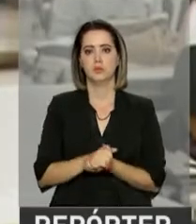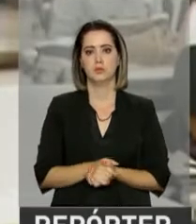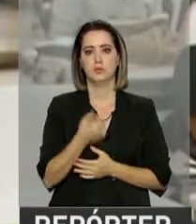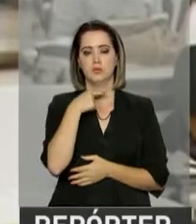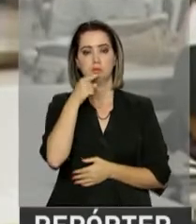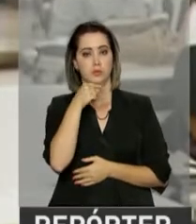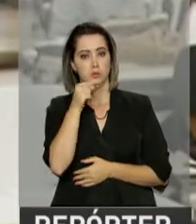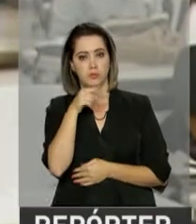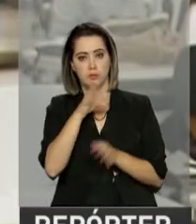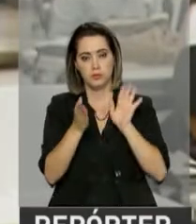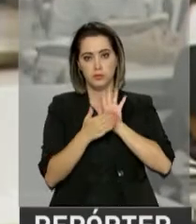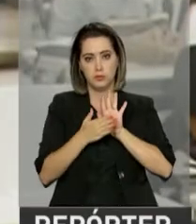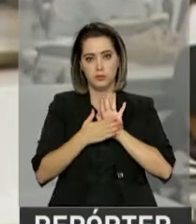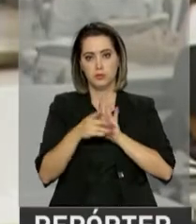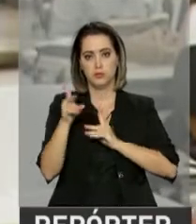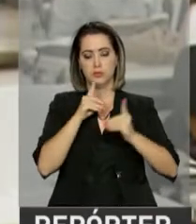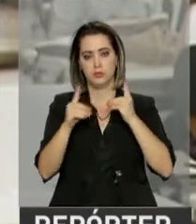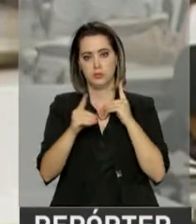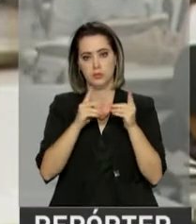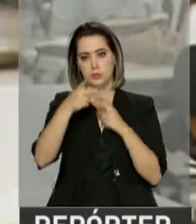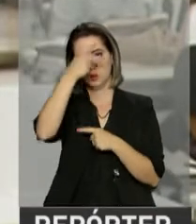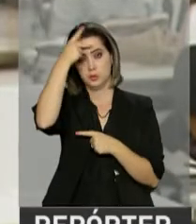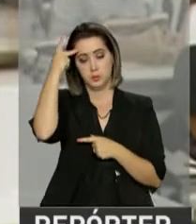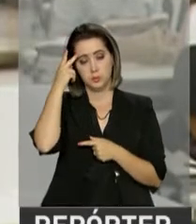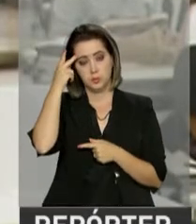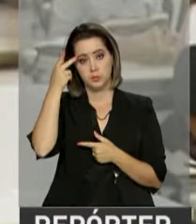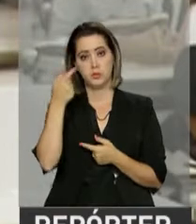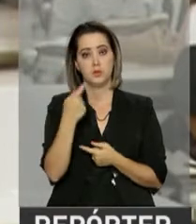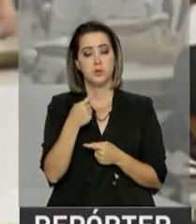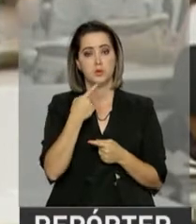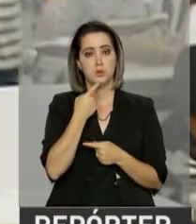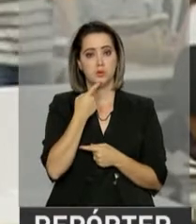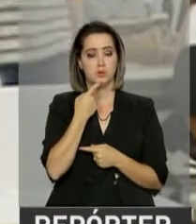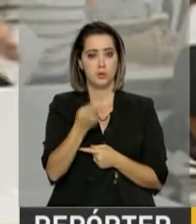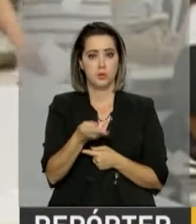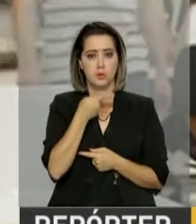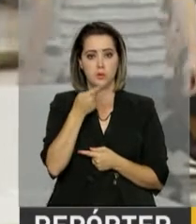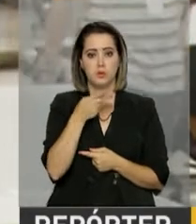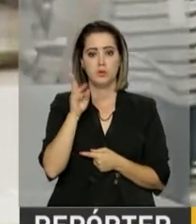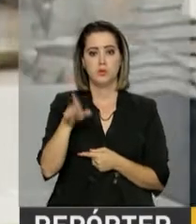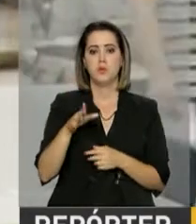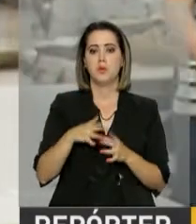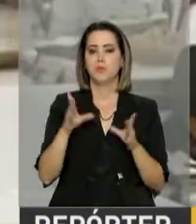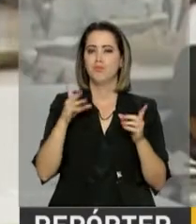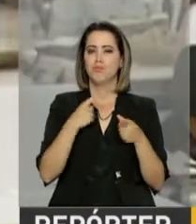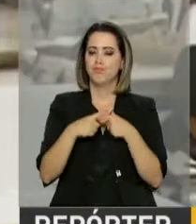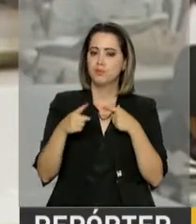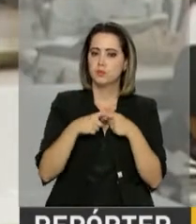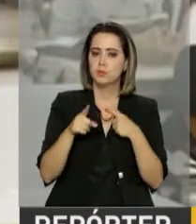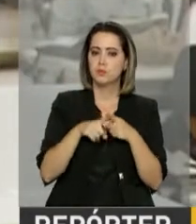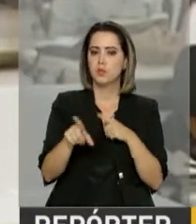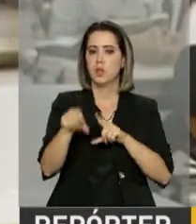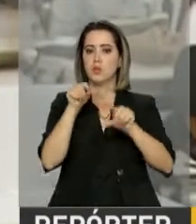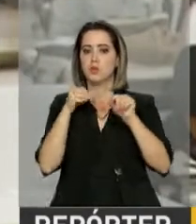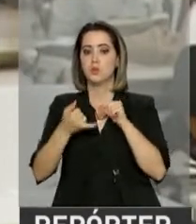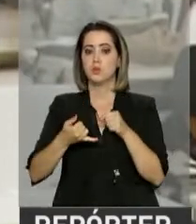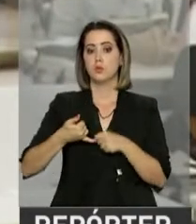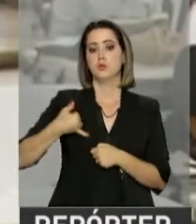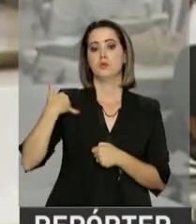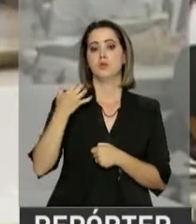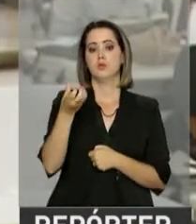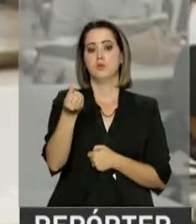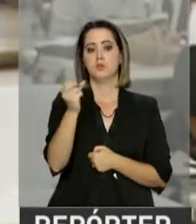dúvidas apresentadas pelos debatedores e internautas, não faltaram as que para muita gente são as mais polêmicas. A escolha da idade mínima de